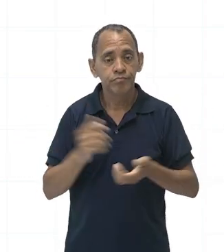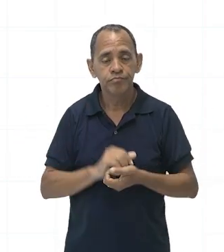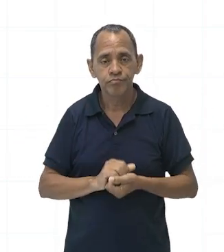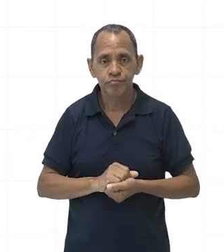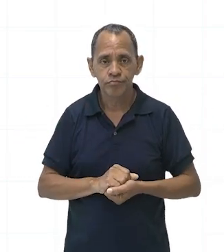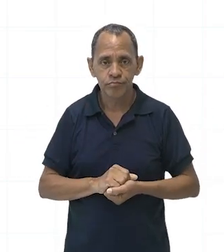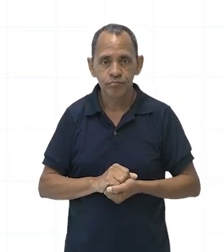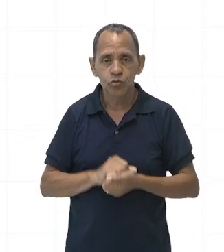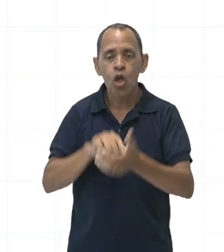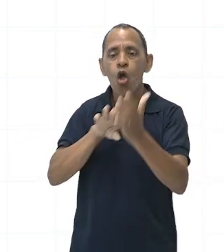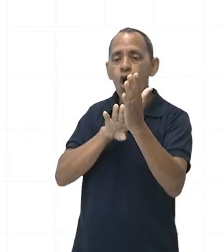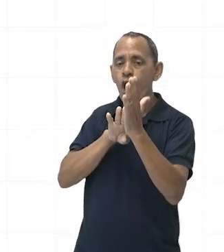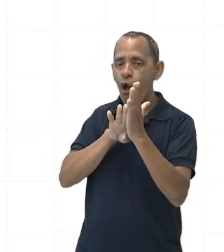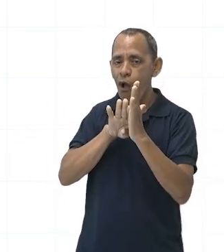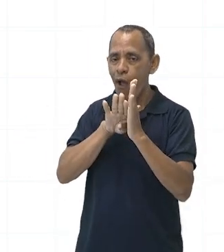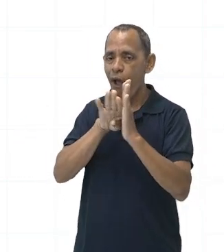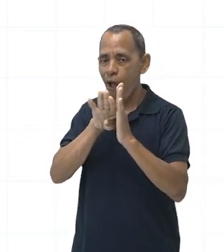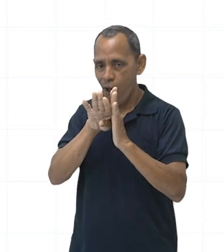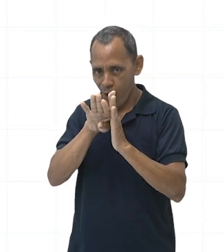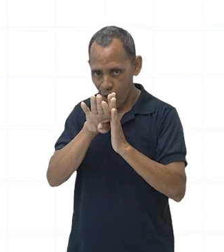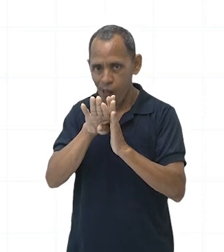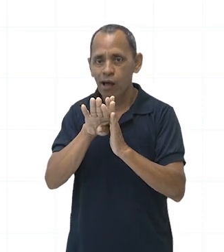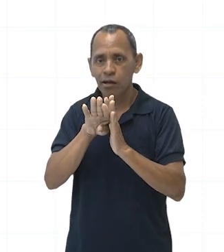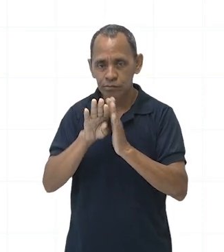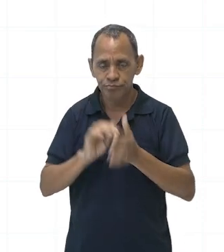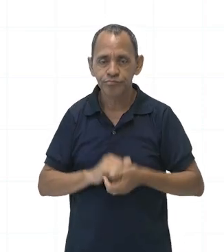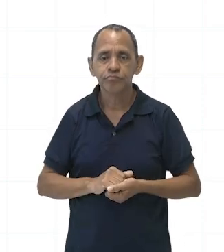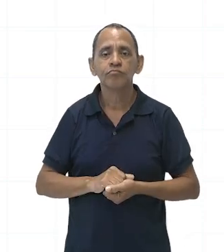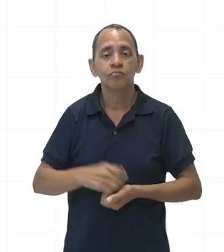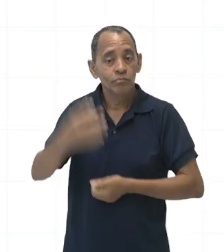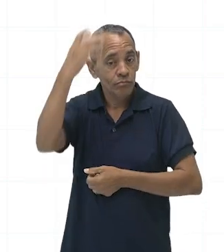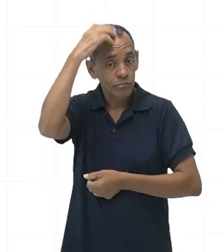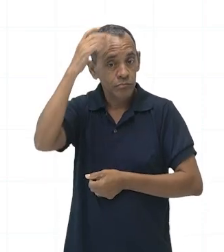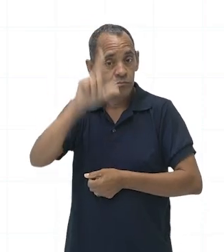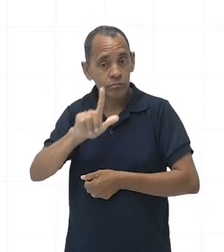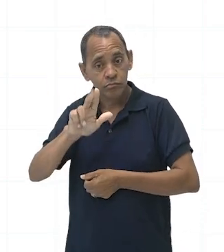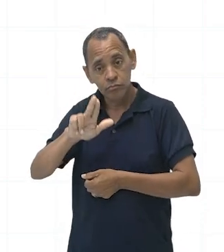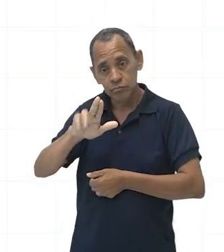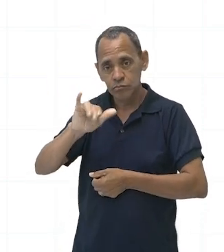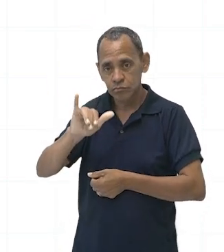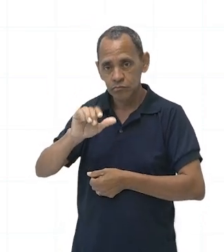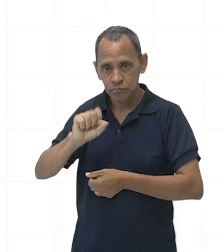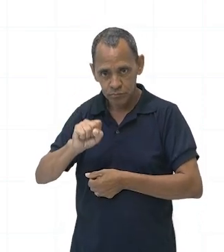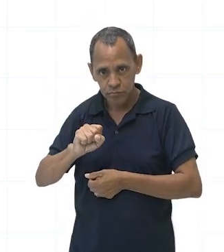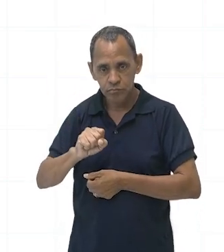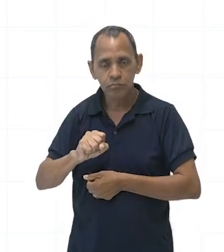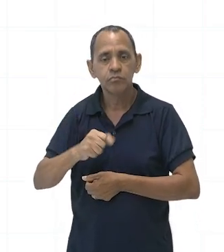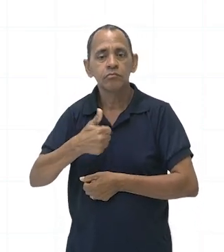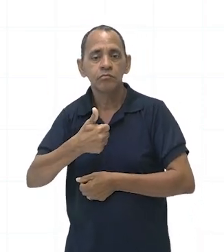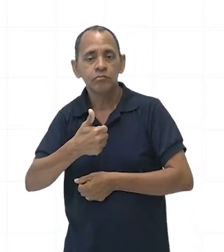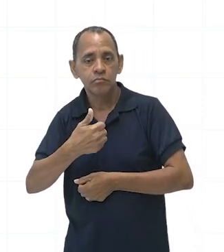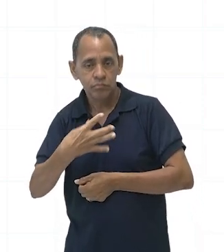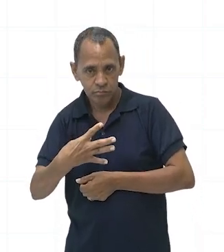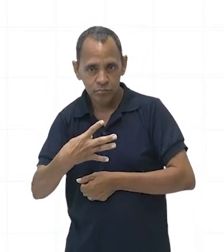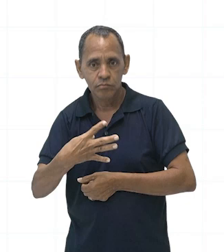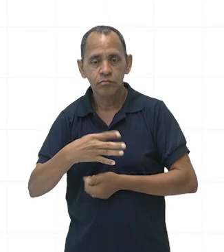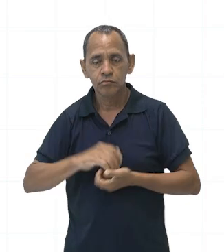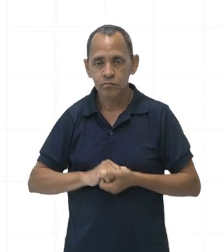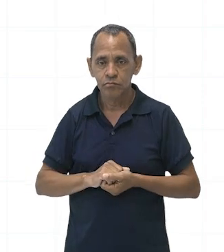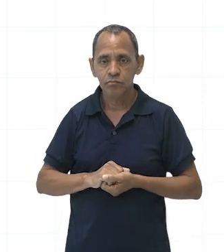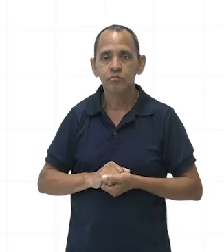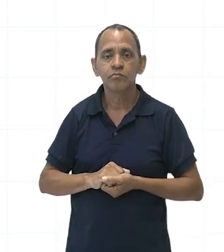atingiu seu apogeu na corte do rei Luís XIV, grande entusiasta da dança e